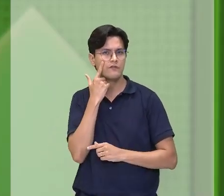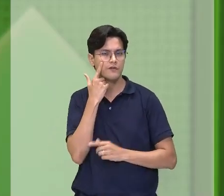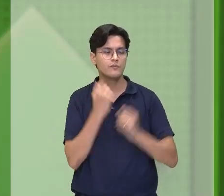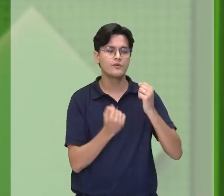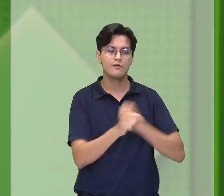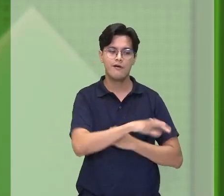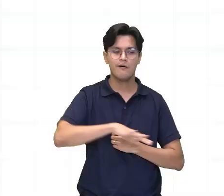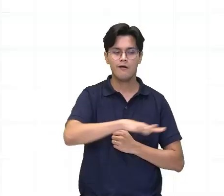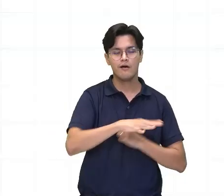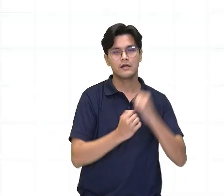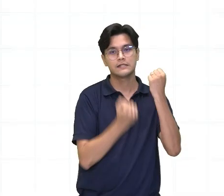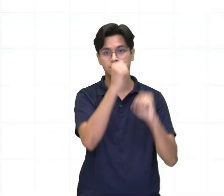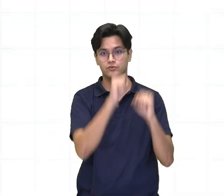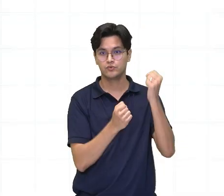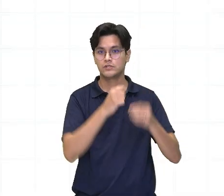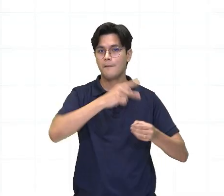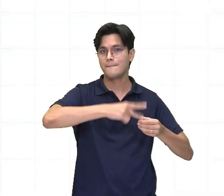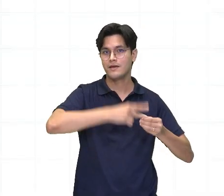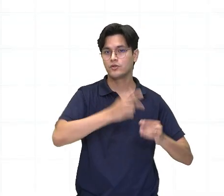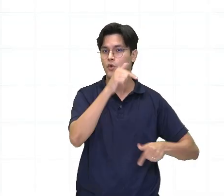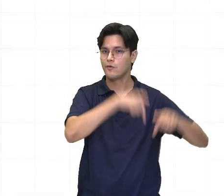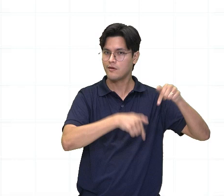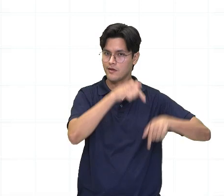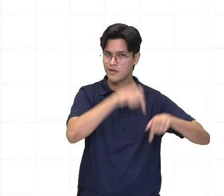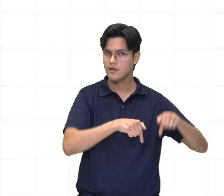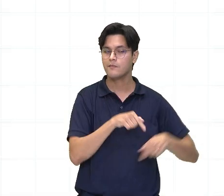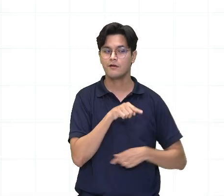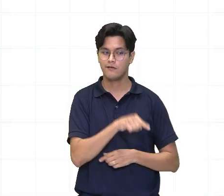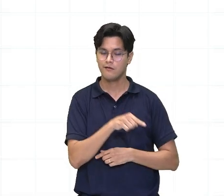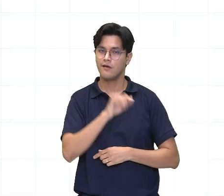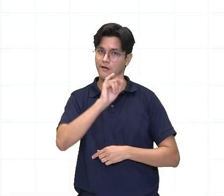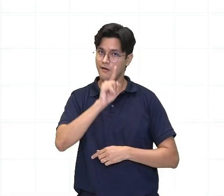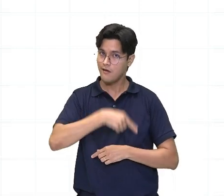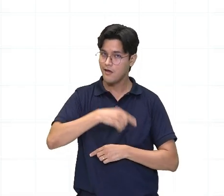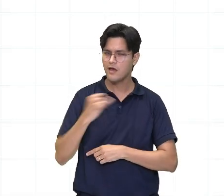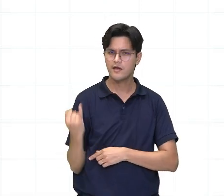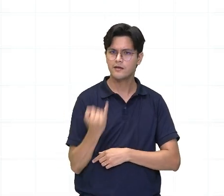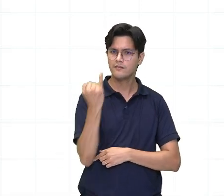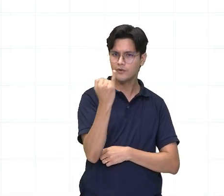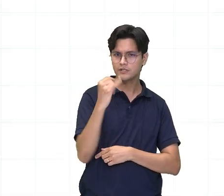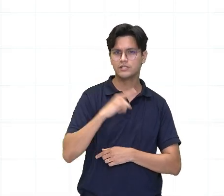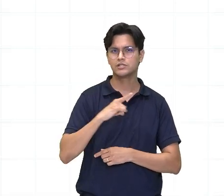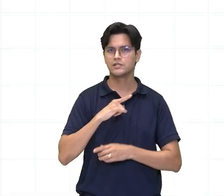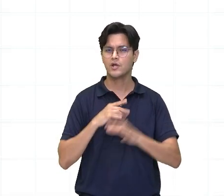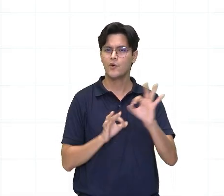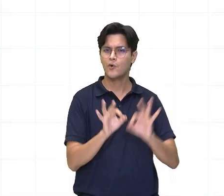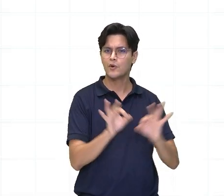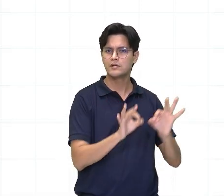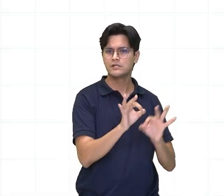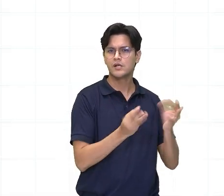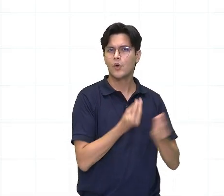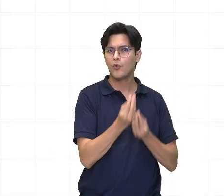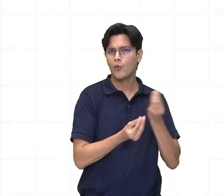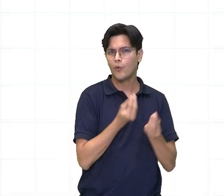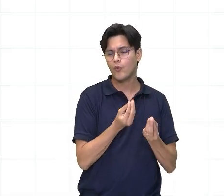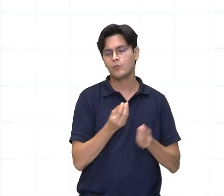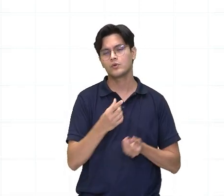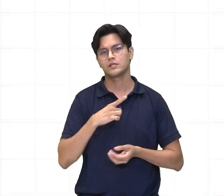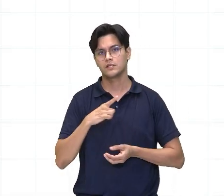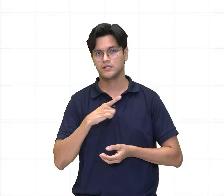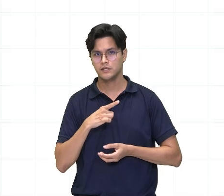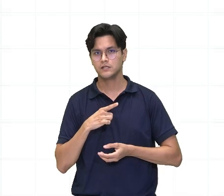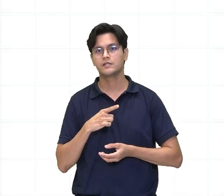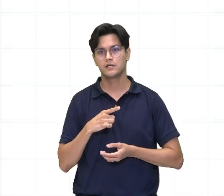petroquímica ela é muito importante e é organizada, né, em produtores de